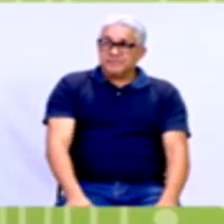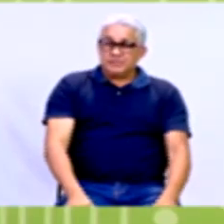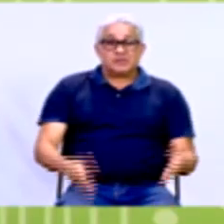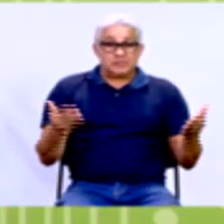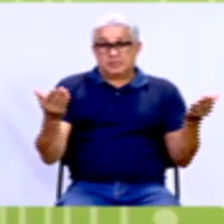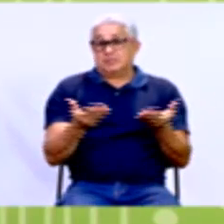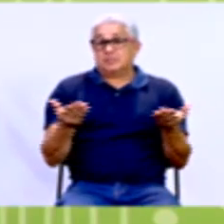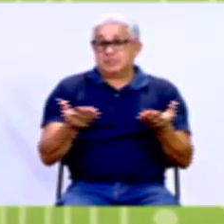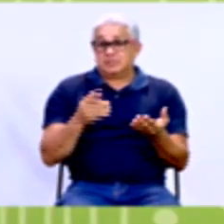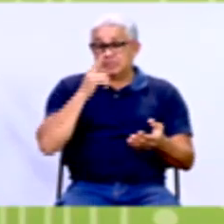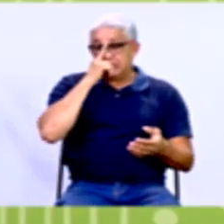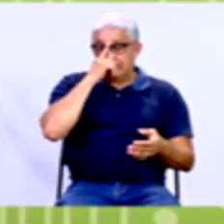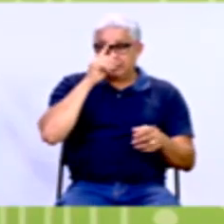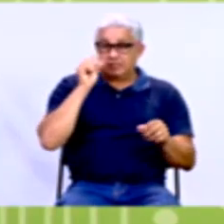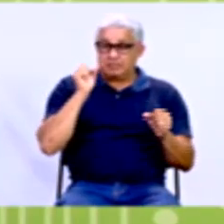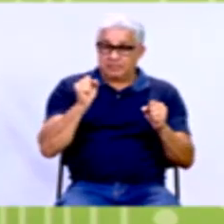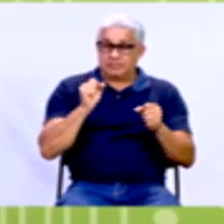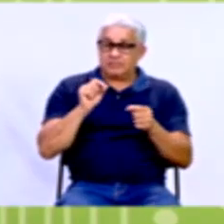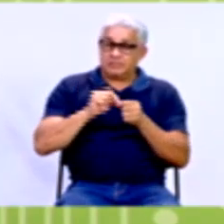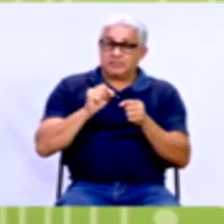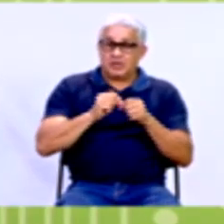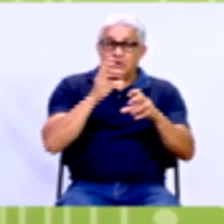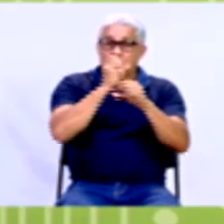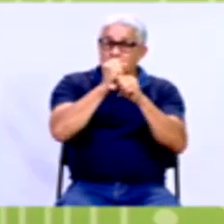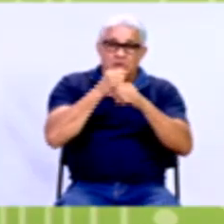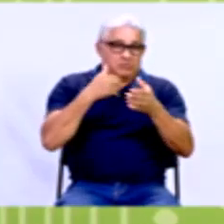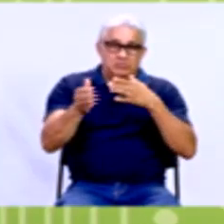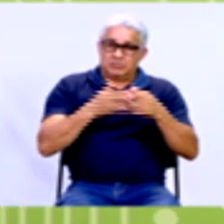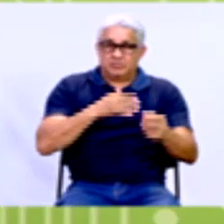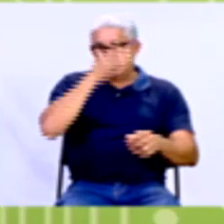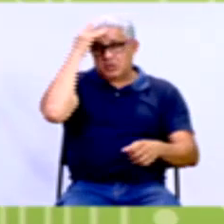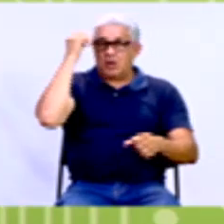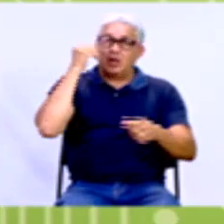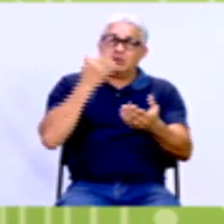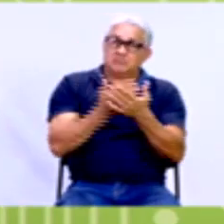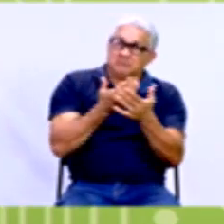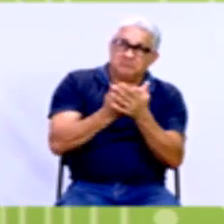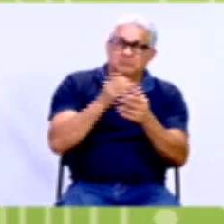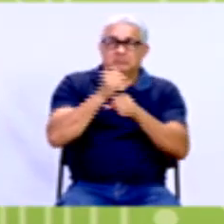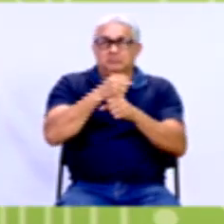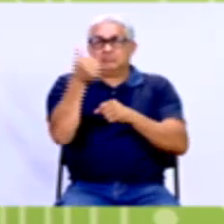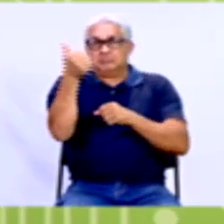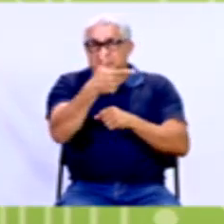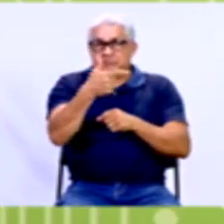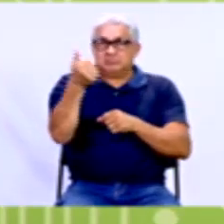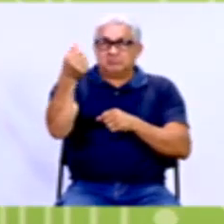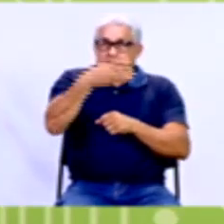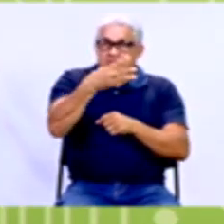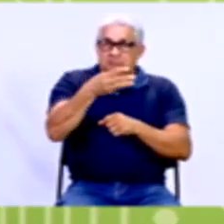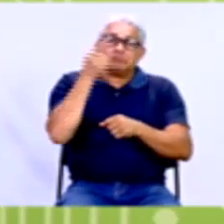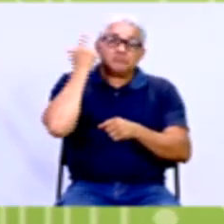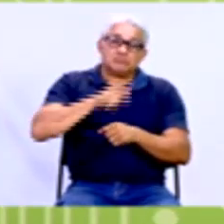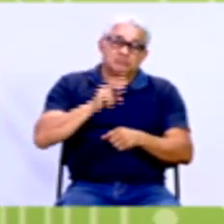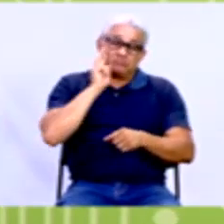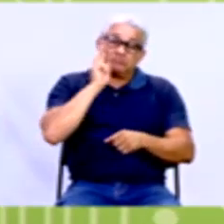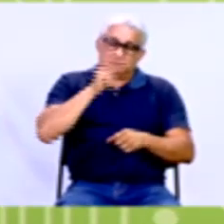agora a gente pode fazer a conta que a gente quiser. Mas se uma pessoa estudou 12 anos, 13 anos, a gente consegue